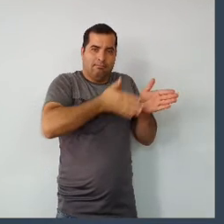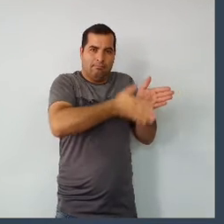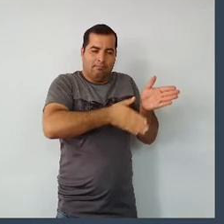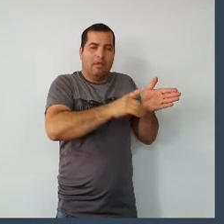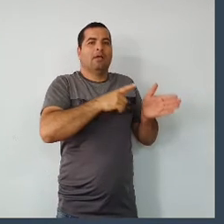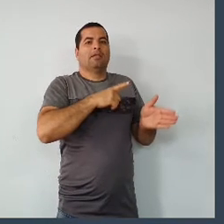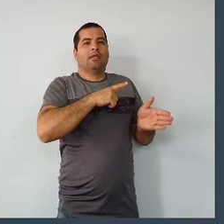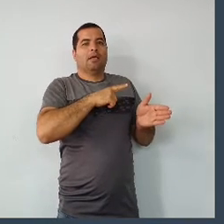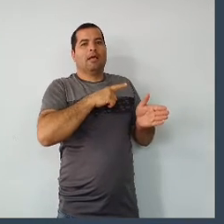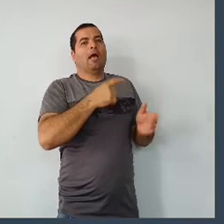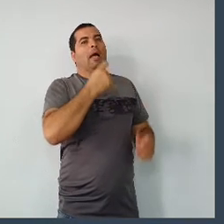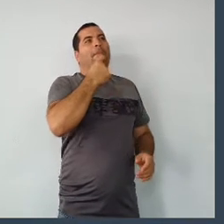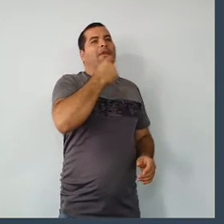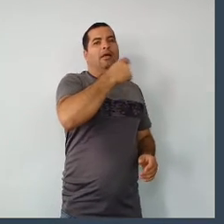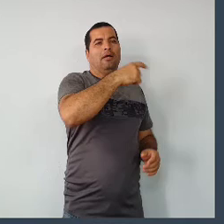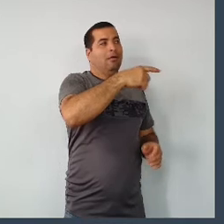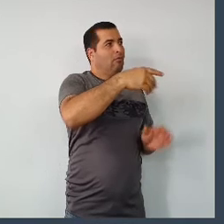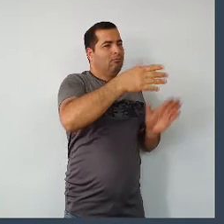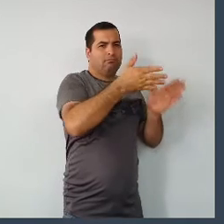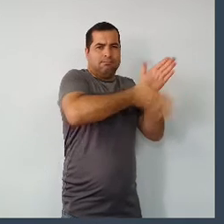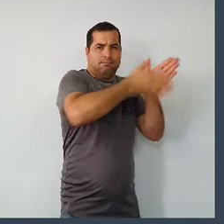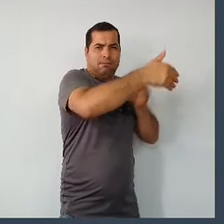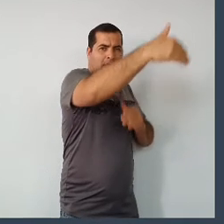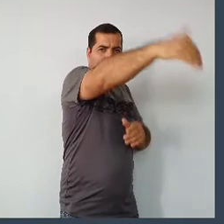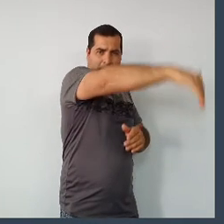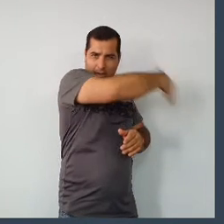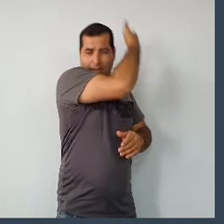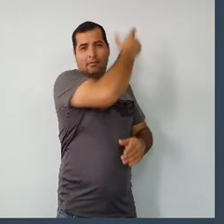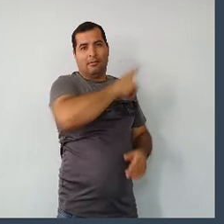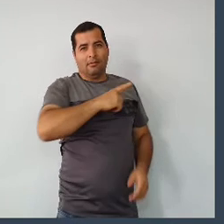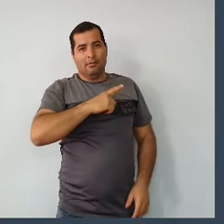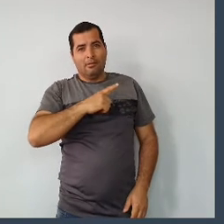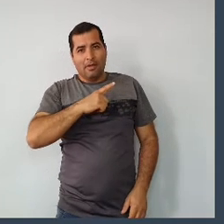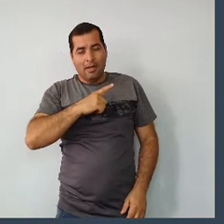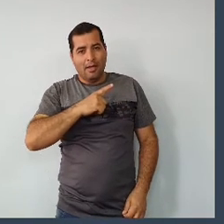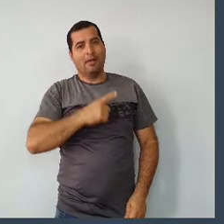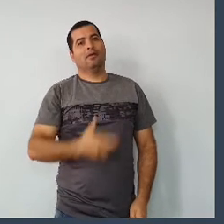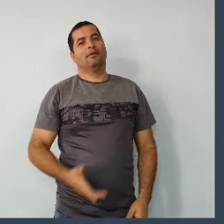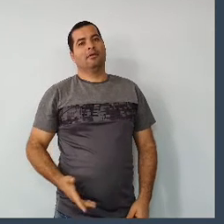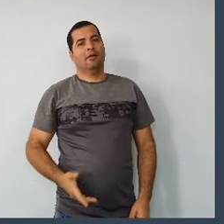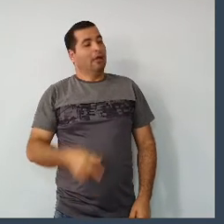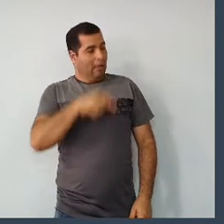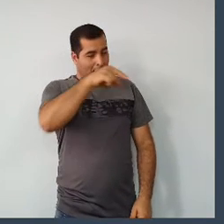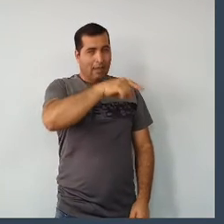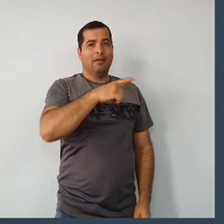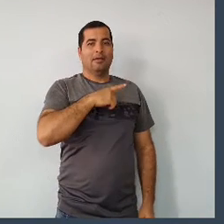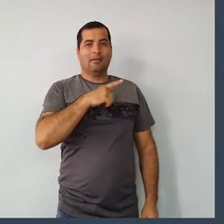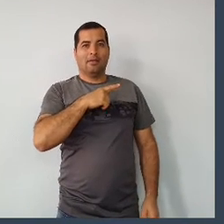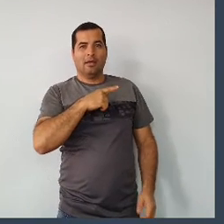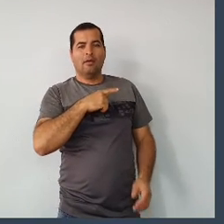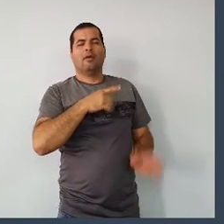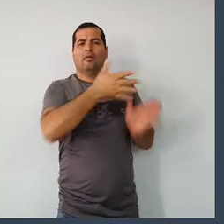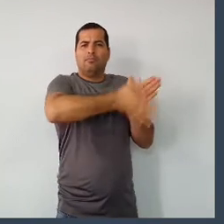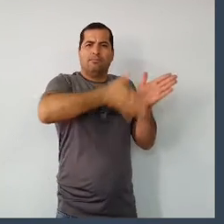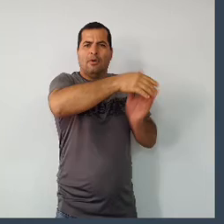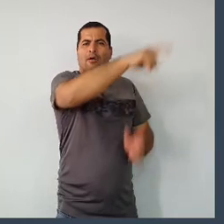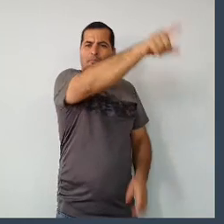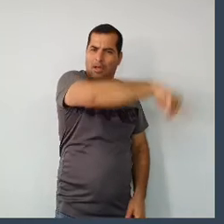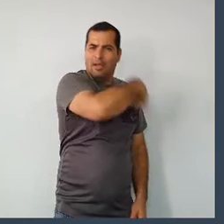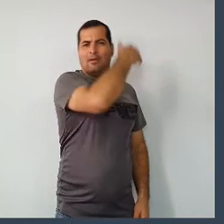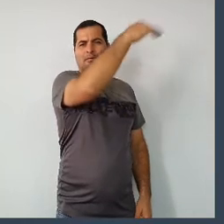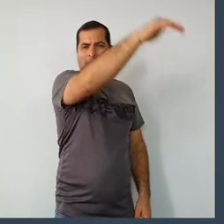ferroviária de Campinas, o local, aqui a nossa região, passa a integrar o caminho dos